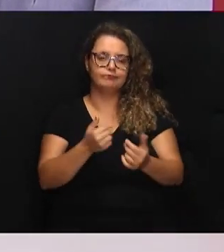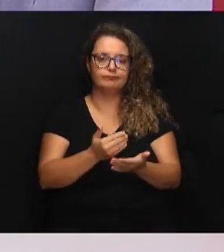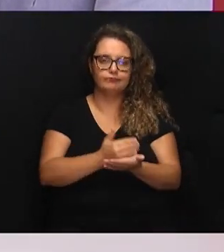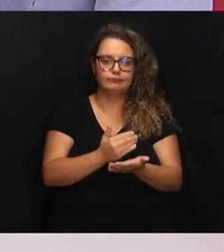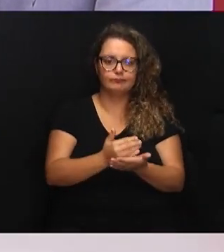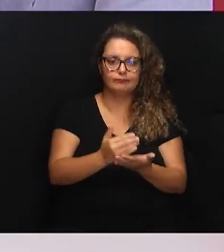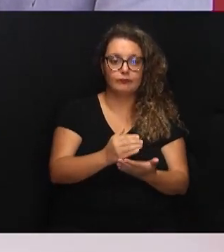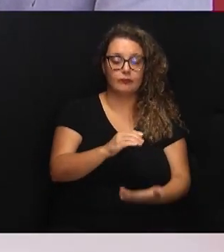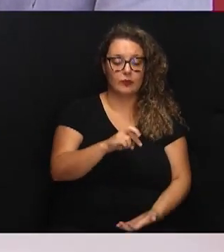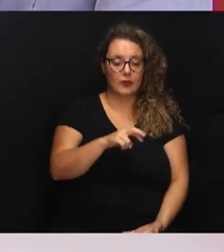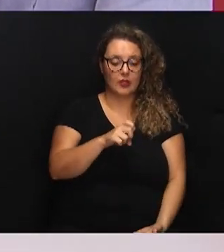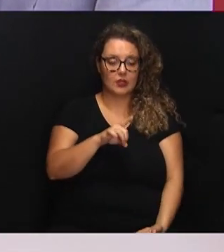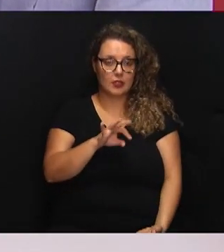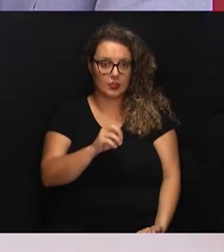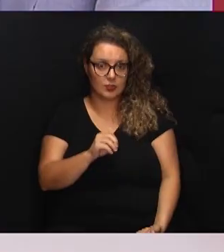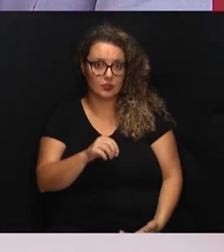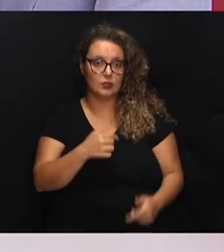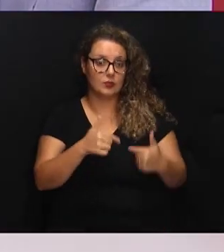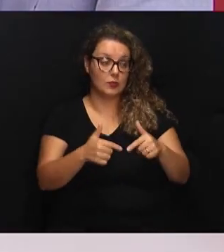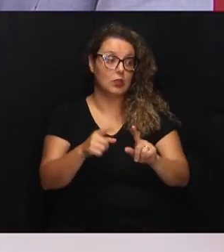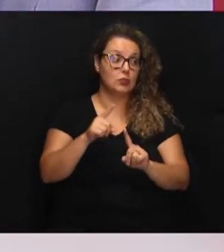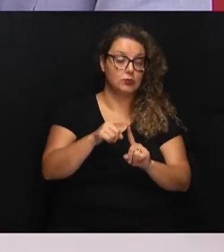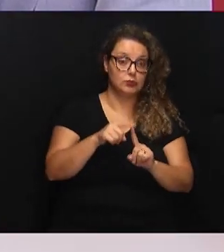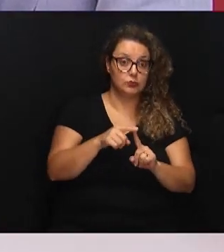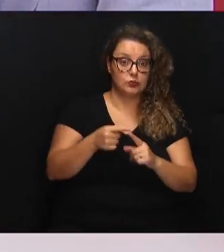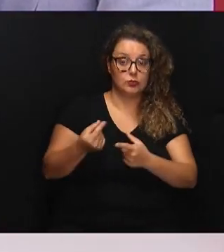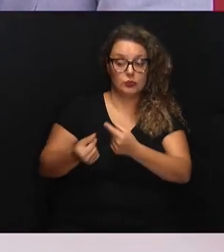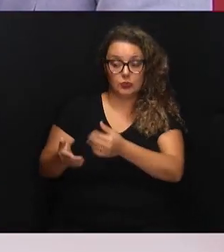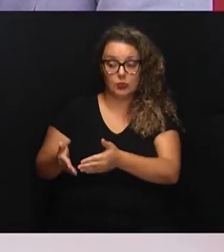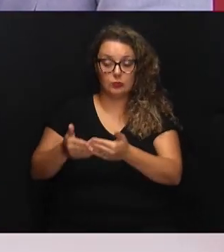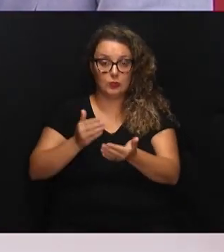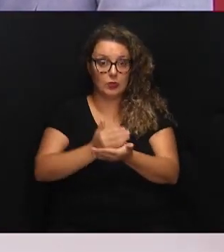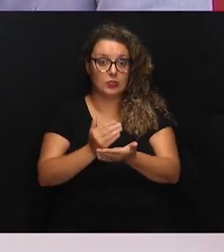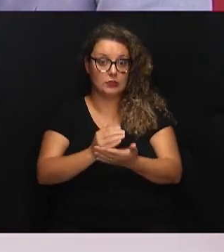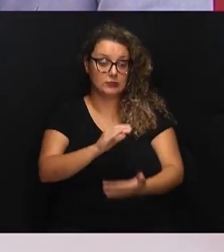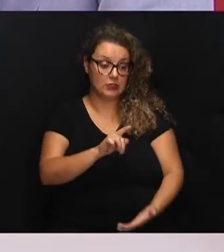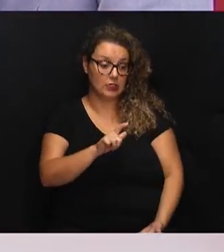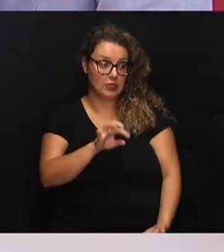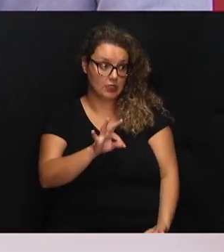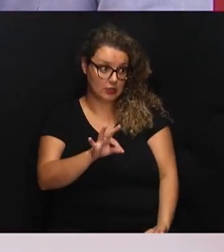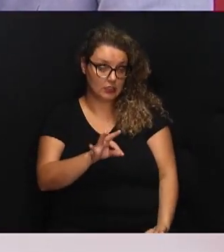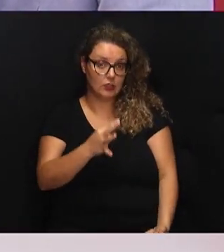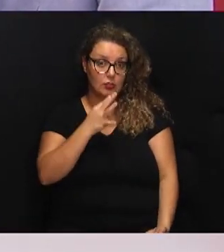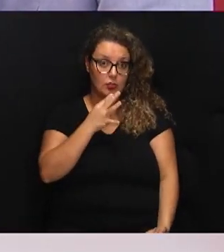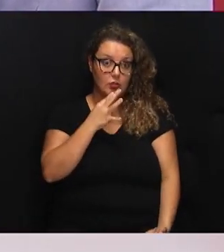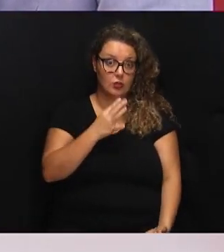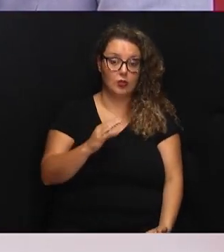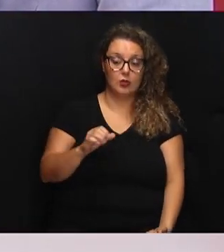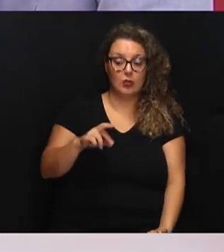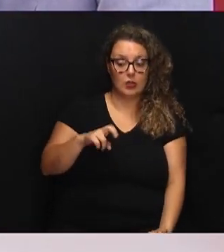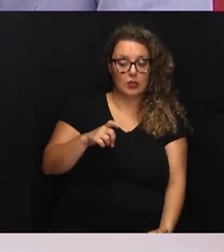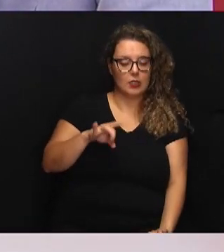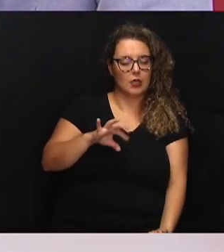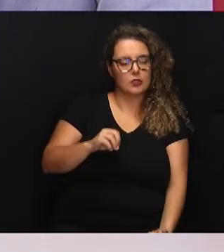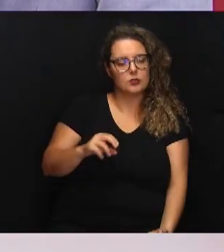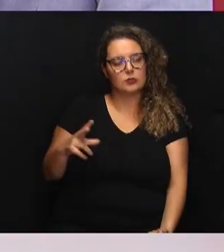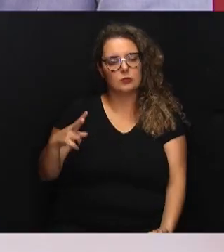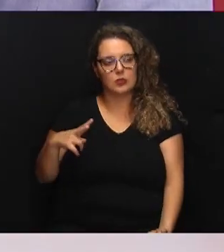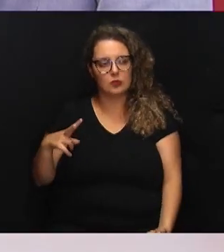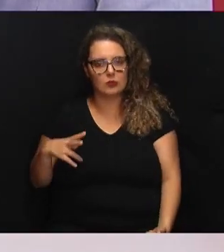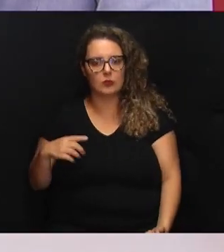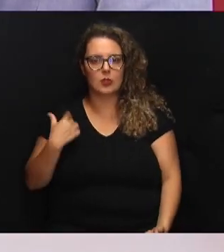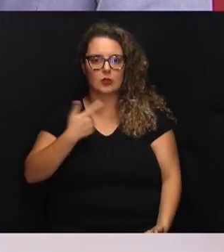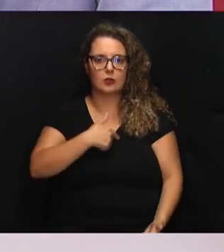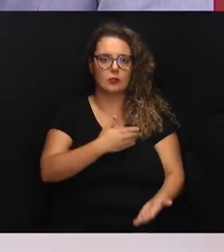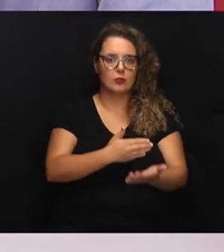crédito do trabalhador, uma modalidade de empréstimo consignado CLT, também conhecido como crédito privado, Para a gente começar,